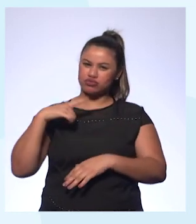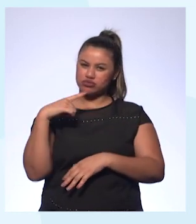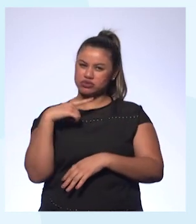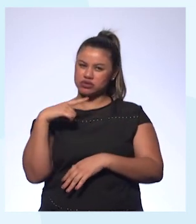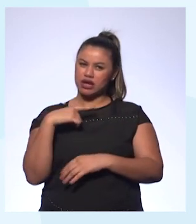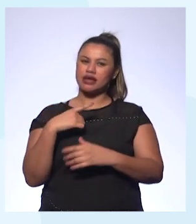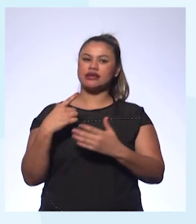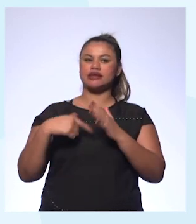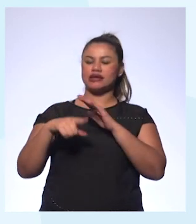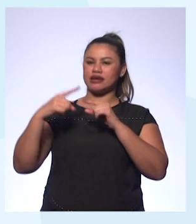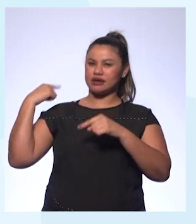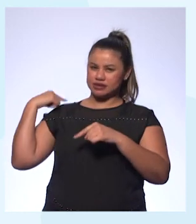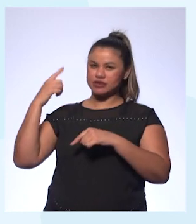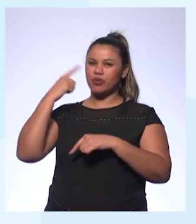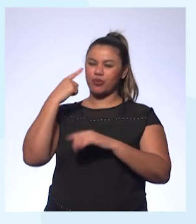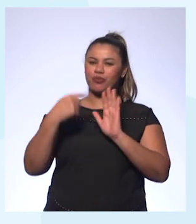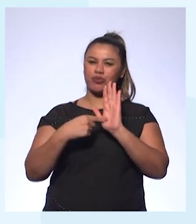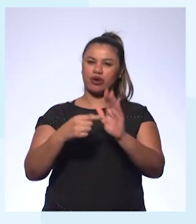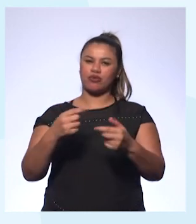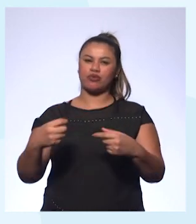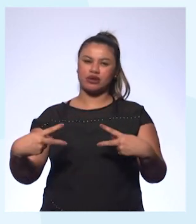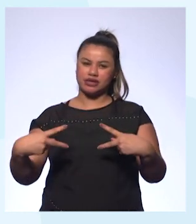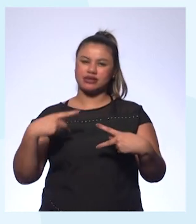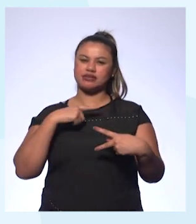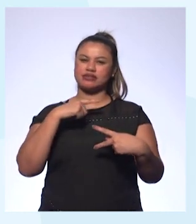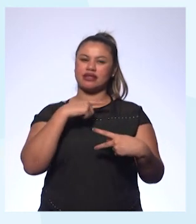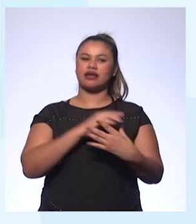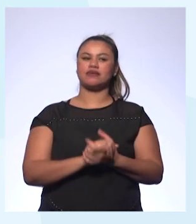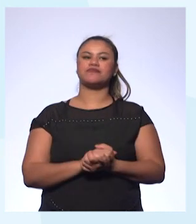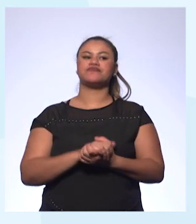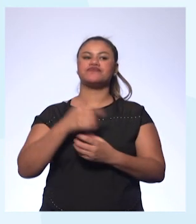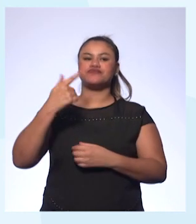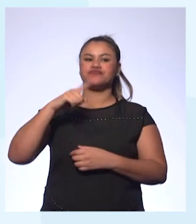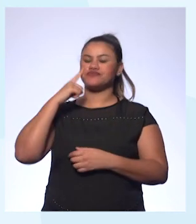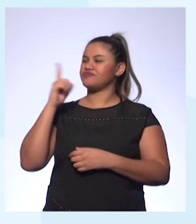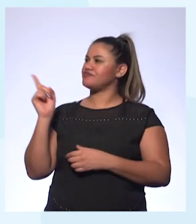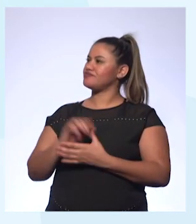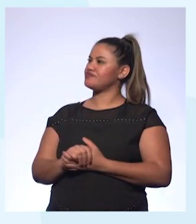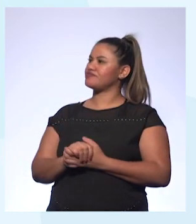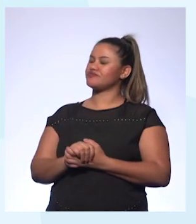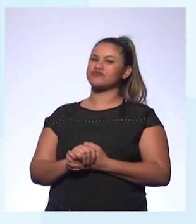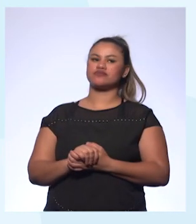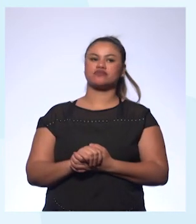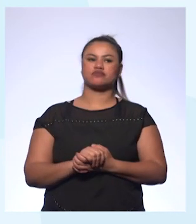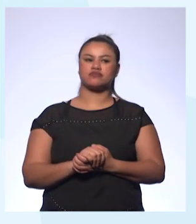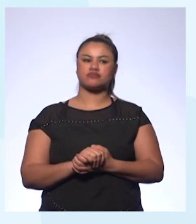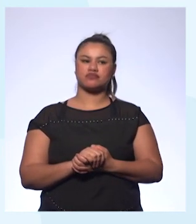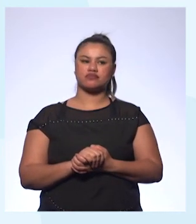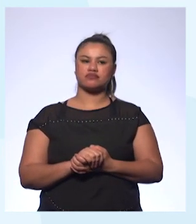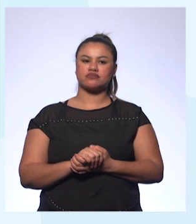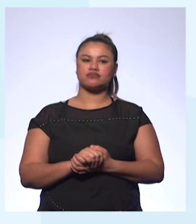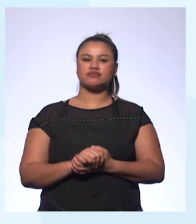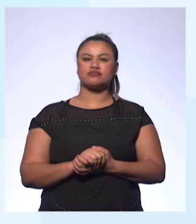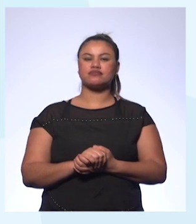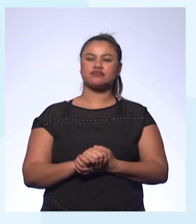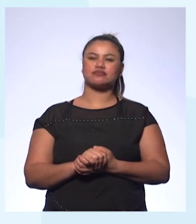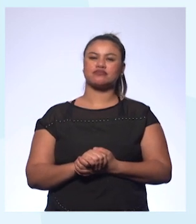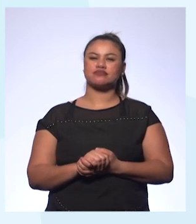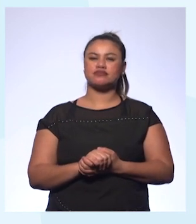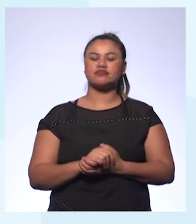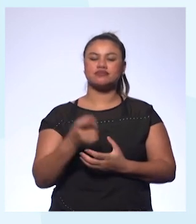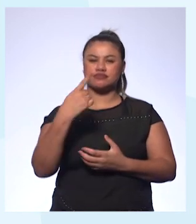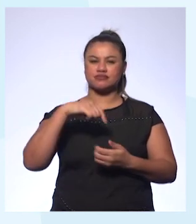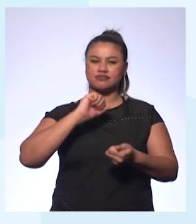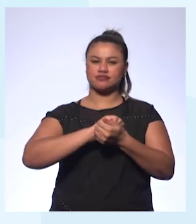aulas anteriores que eu mostrei o link para vocês aí tem o Próximo exercício igual aparecer na tela você acha e a gente vai travar e trabalhar um pouquinho